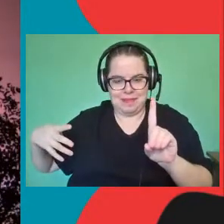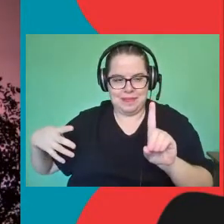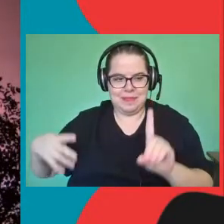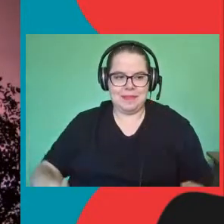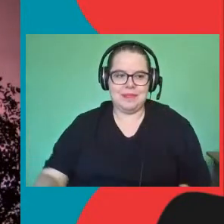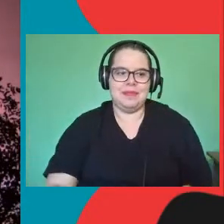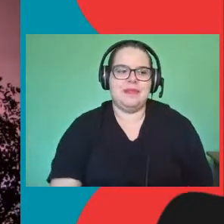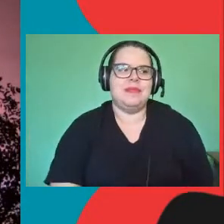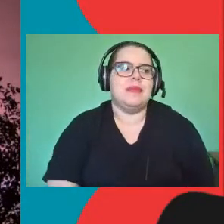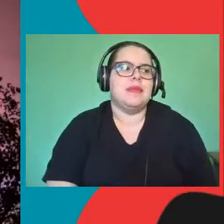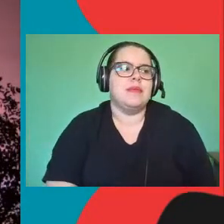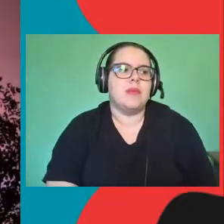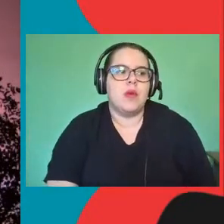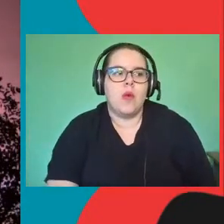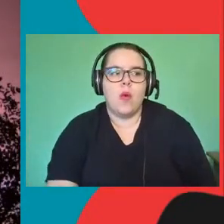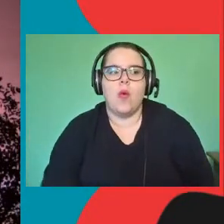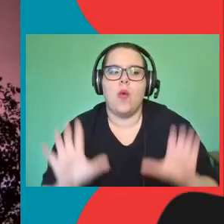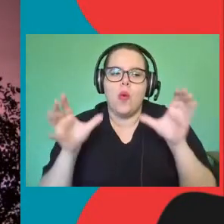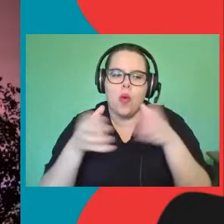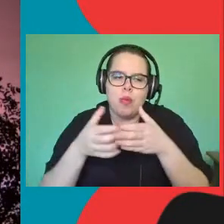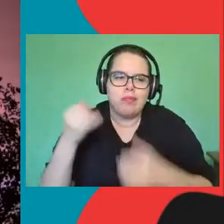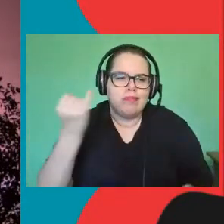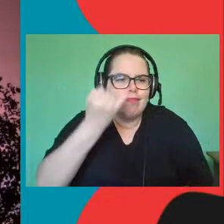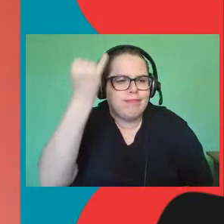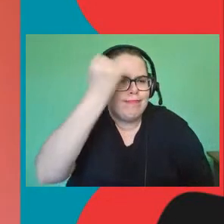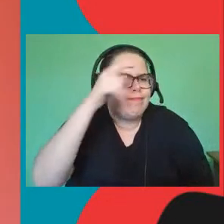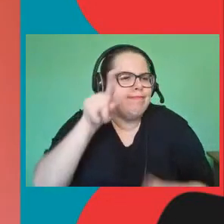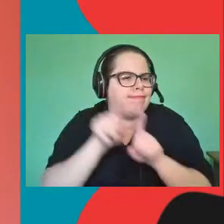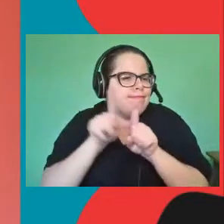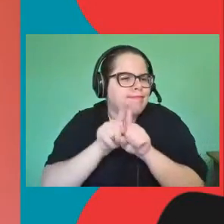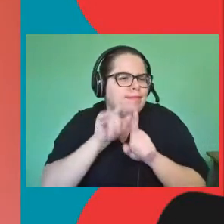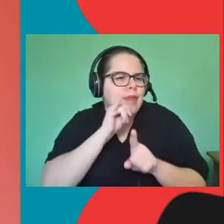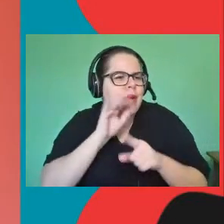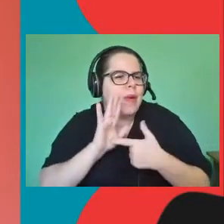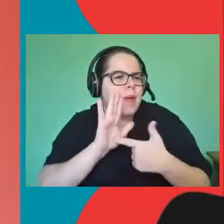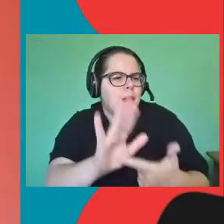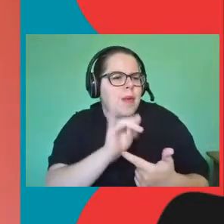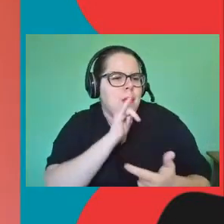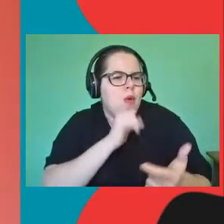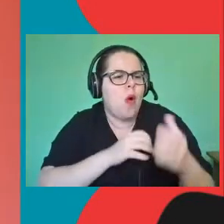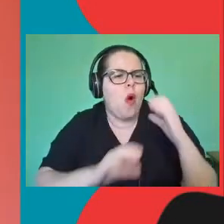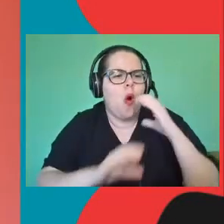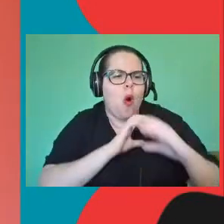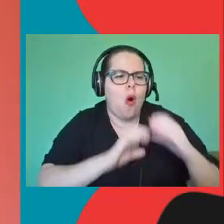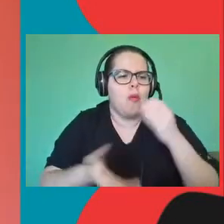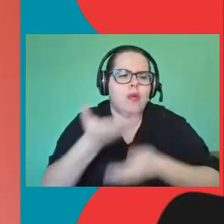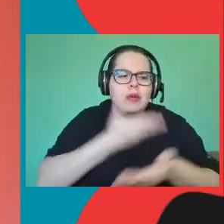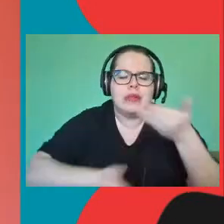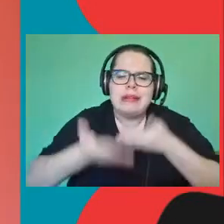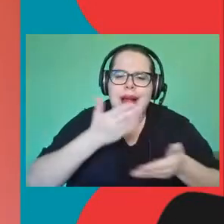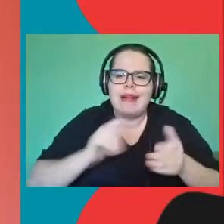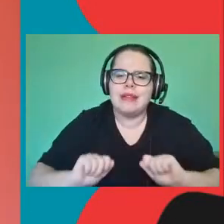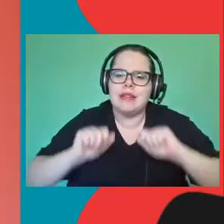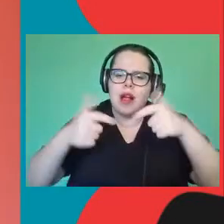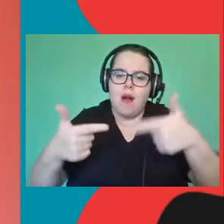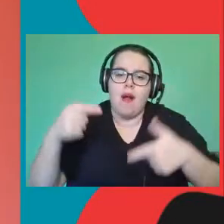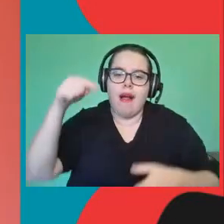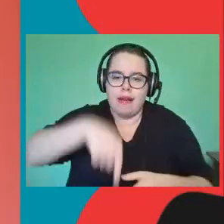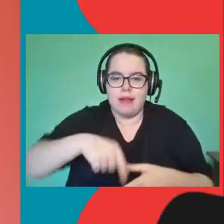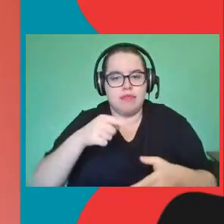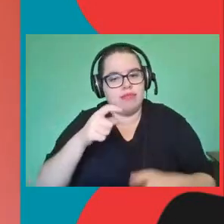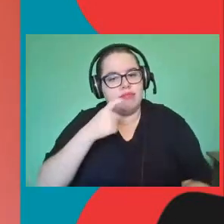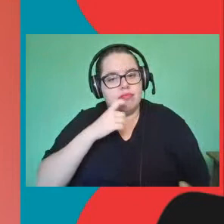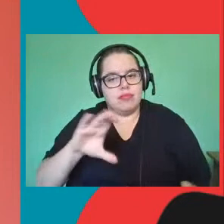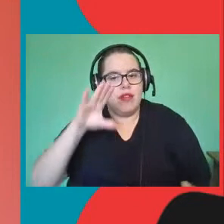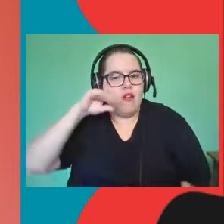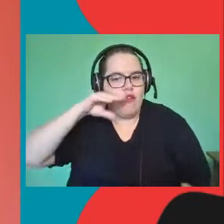LGBTQIAP+. Esses grupos, eles são muito importantes, né? Porque eles fazem parte do canal de comunicação e ação aqui entre os